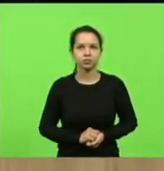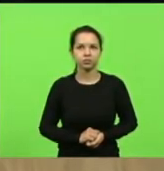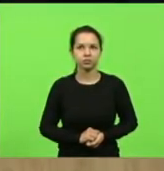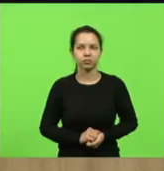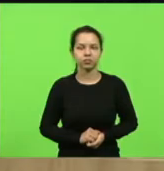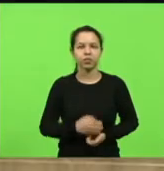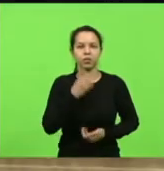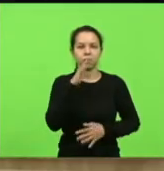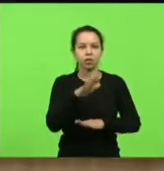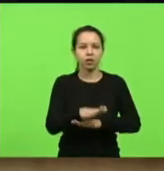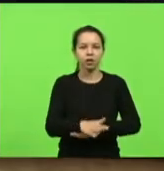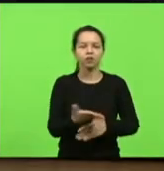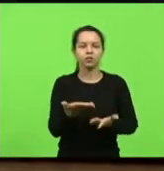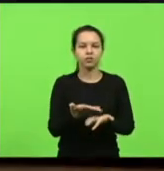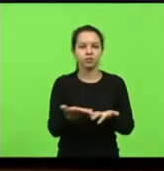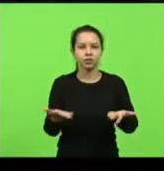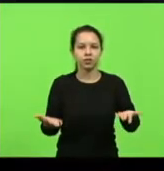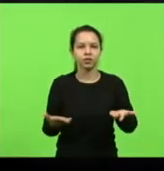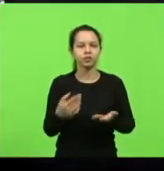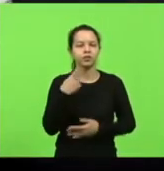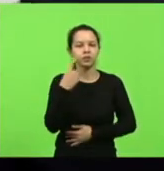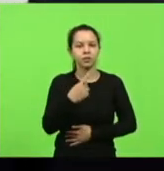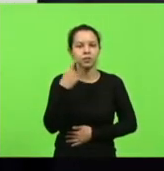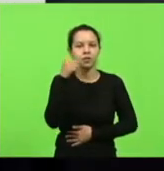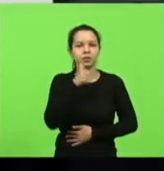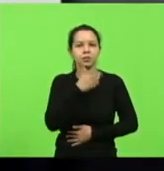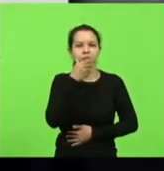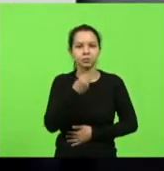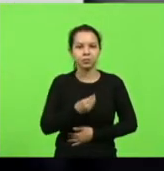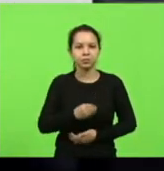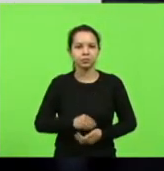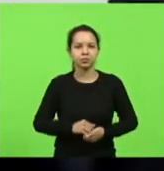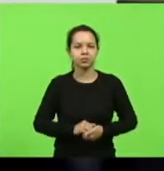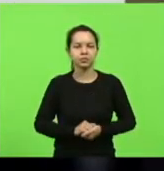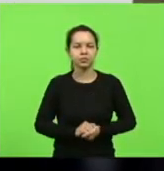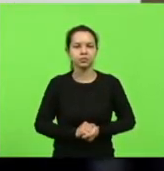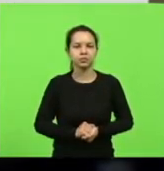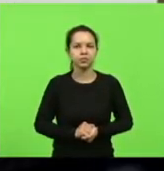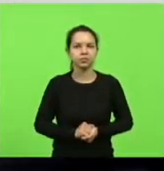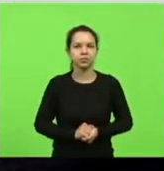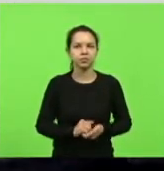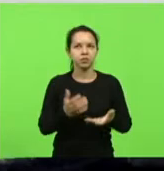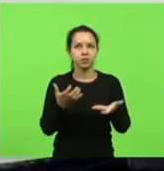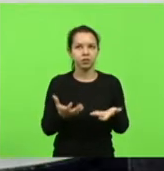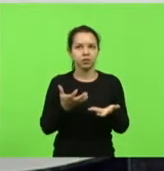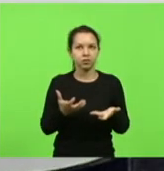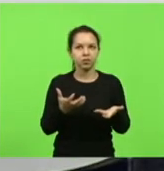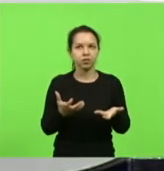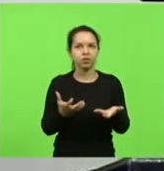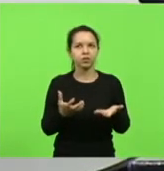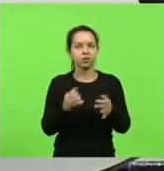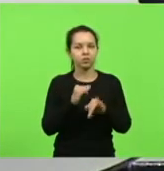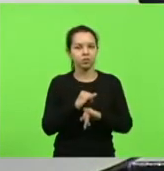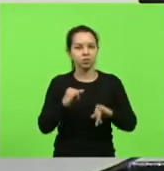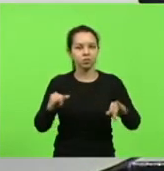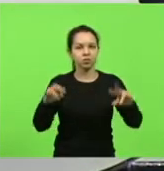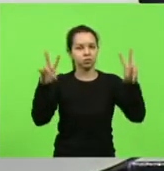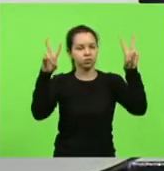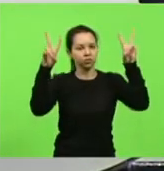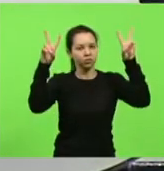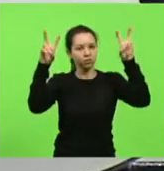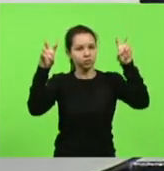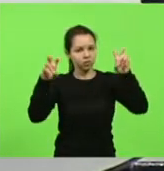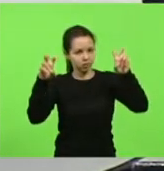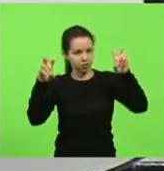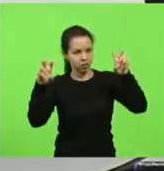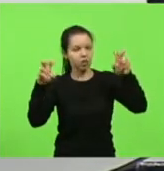Boa tarde, colegas deputados e deputadas. Eu quero falar de um tema que